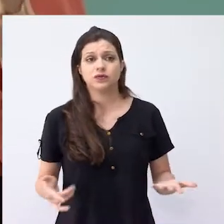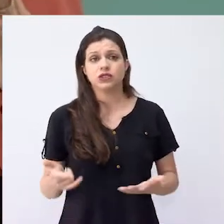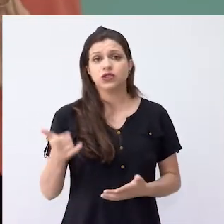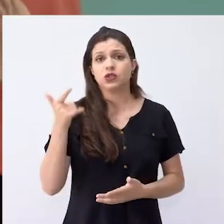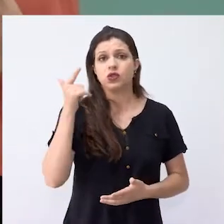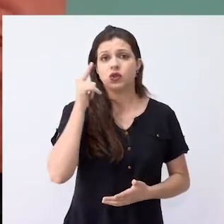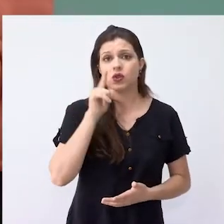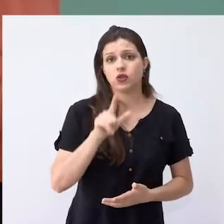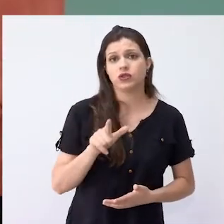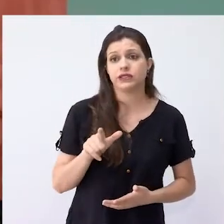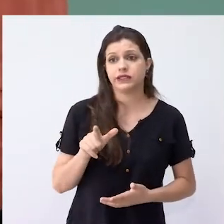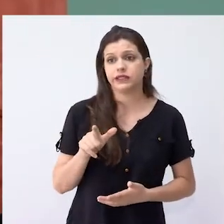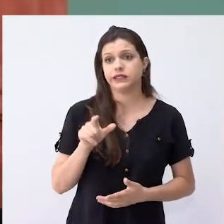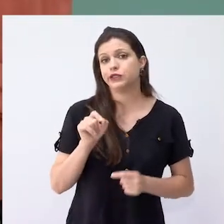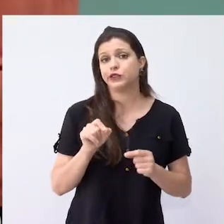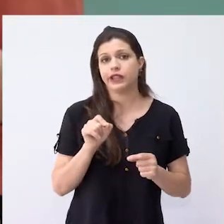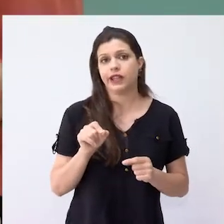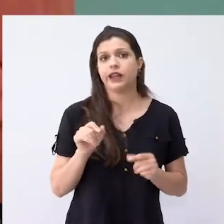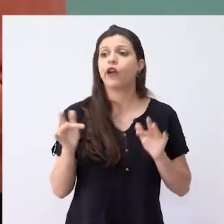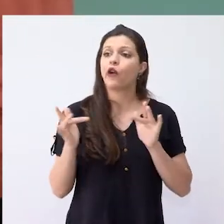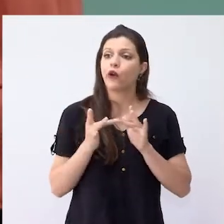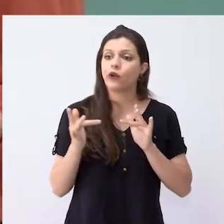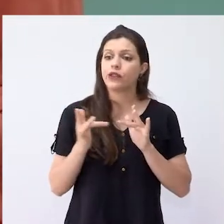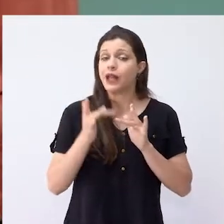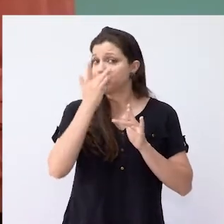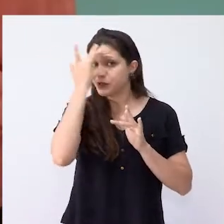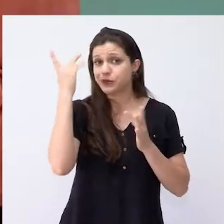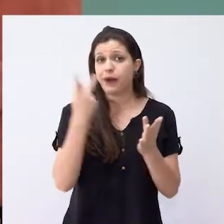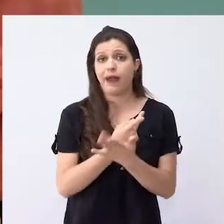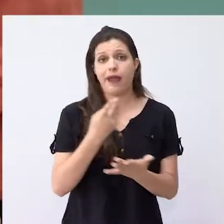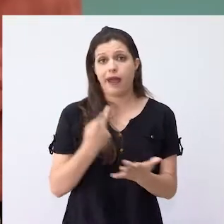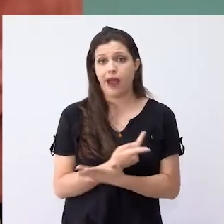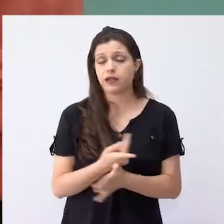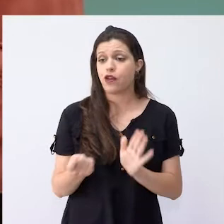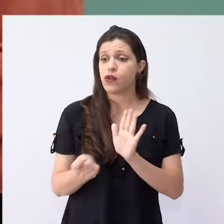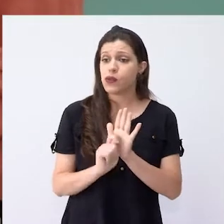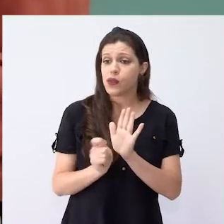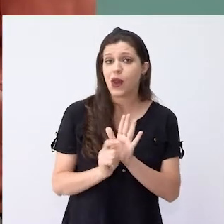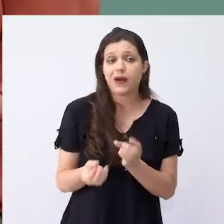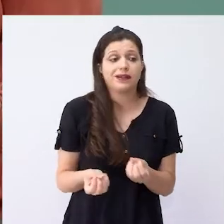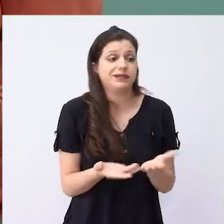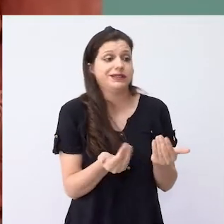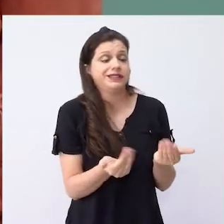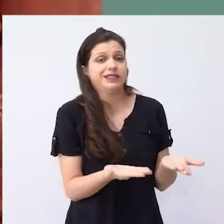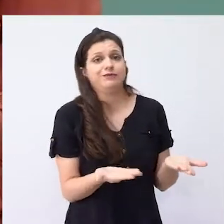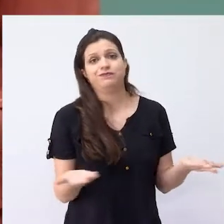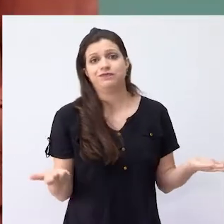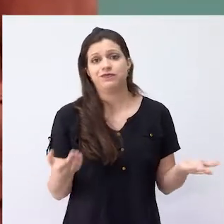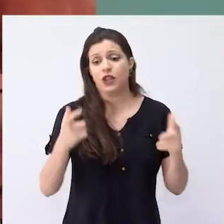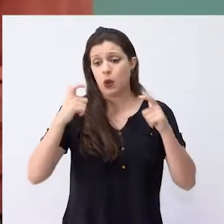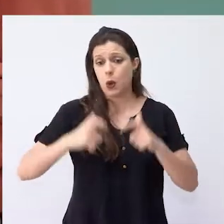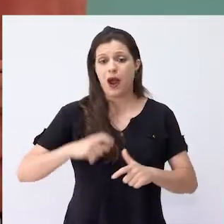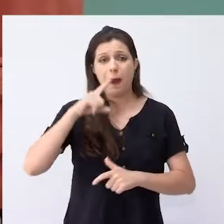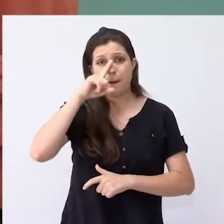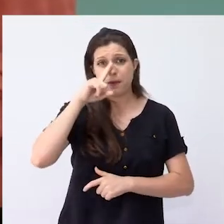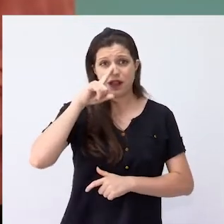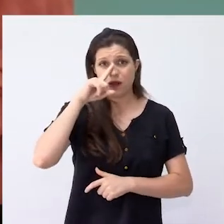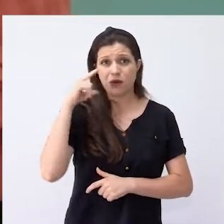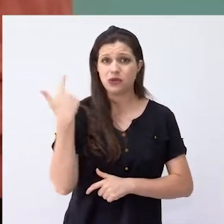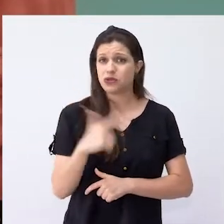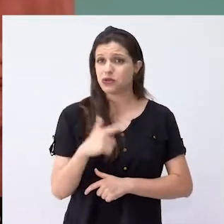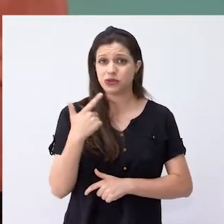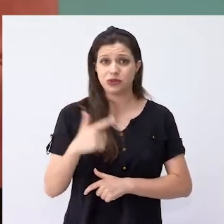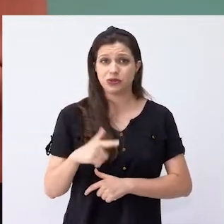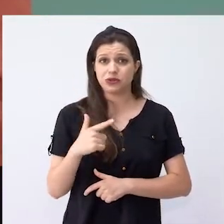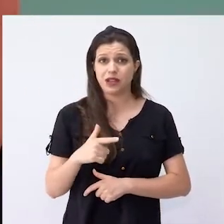poder ter acesso a essas pessoas erradas, que a gente tem tanto medo que ele tenha acesso. Ele vai trabalhar em locais perigosos. Não existe